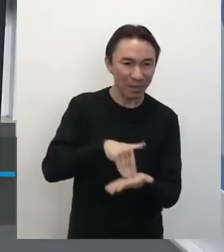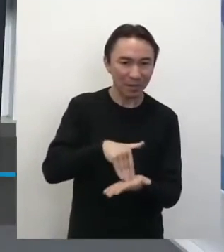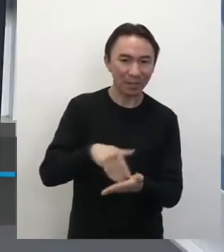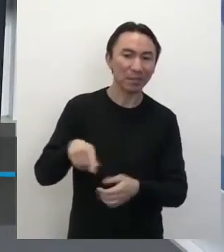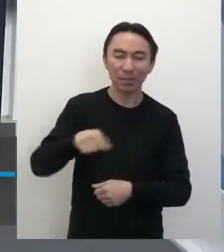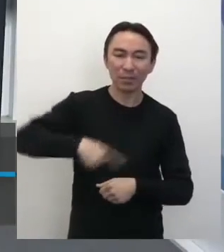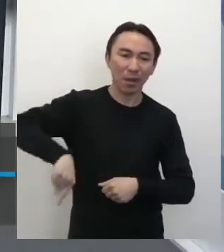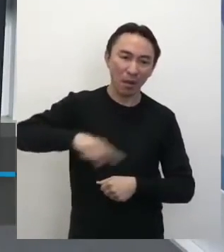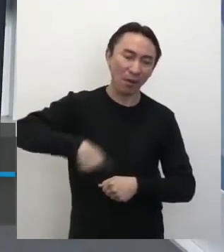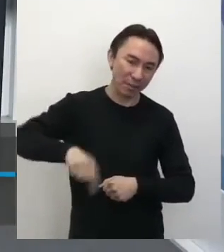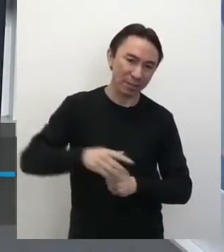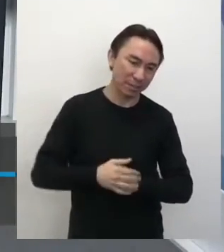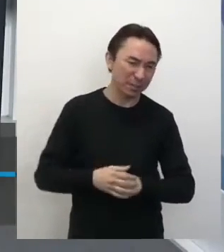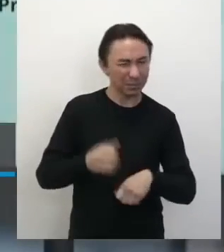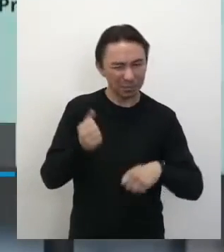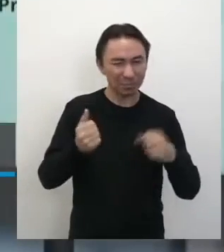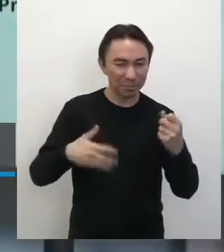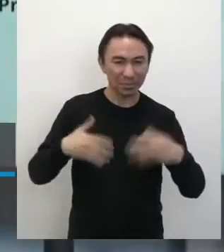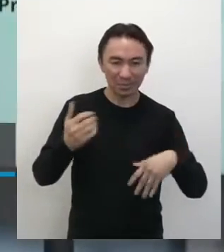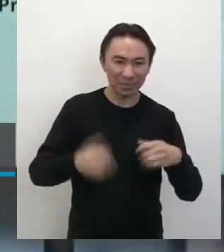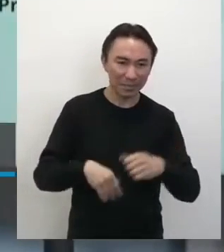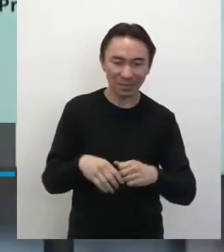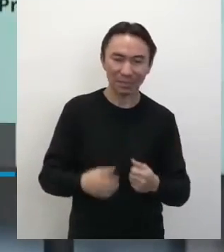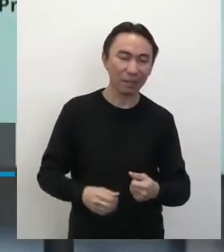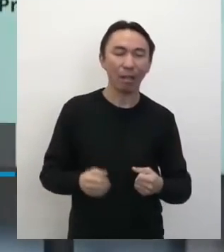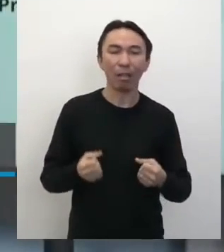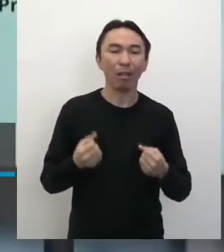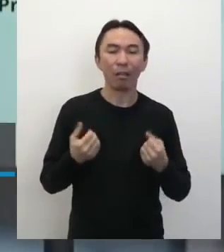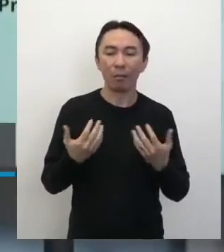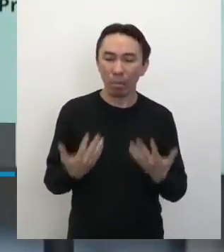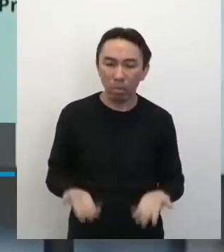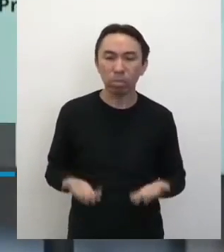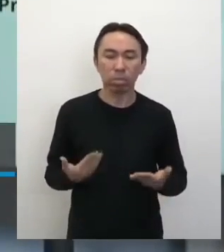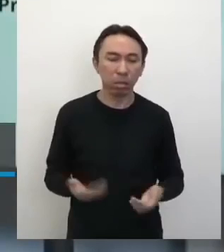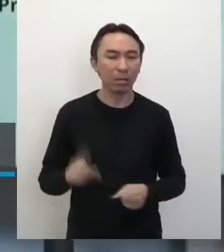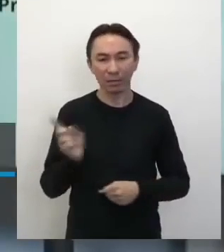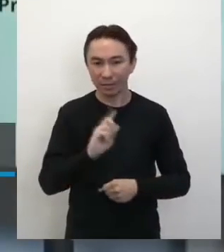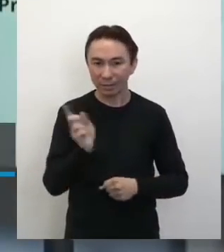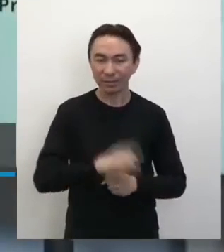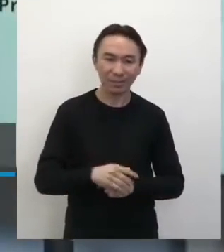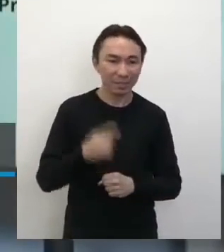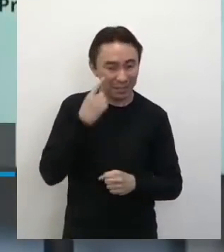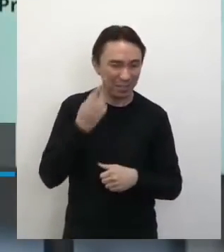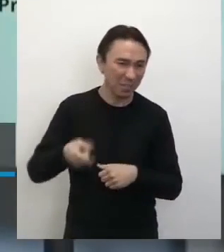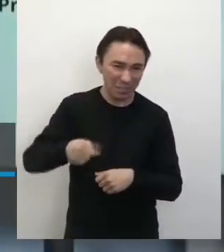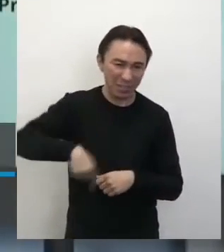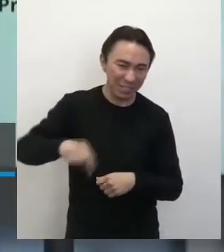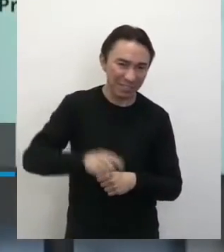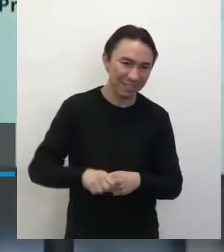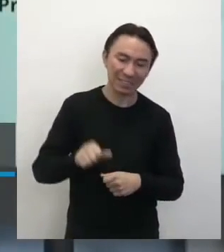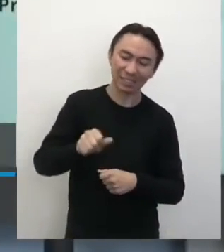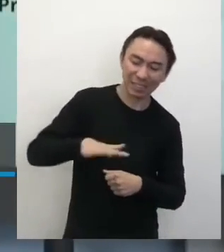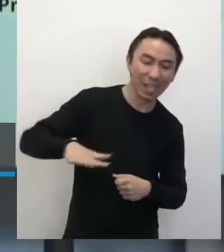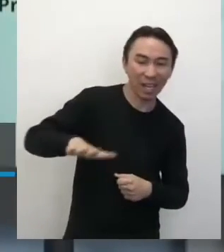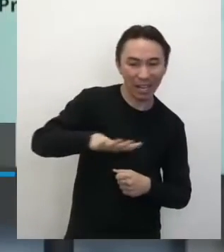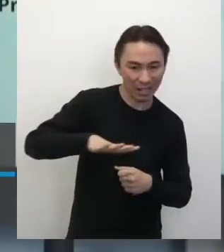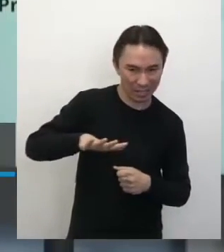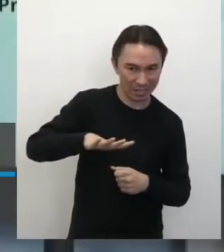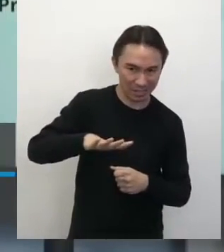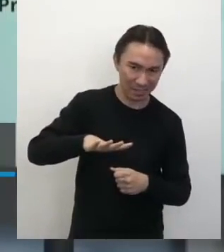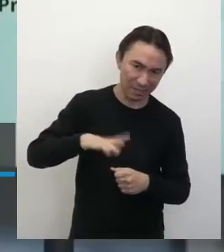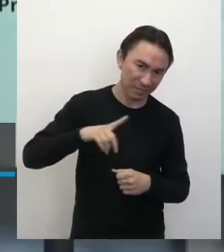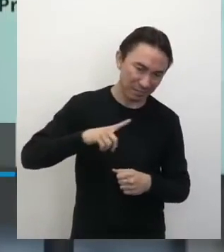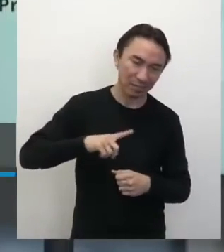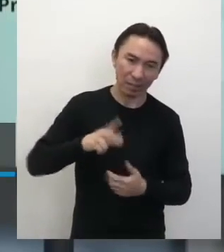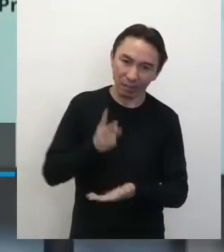Não né? menos importante, né? Só para não ficar enfadonho, né? Ficar sempre falando de perímetro e área, tem umas coisinhas diferentes, é interessante,